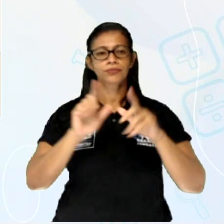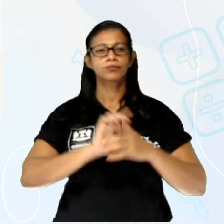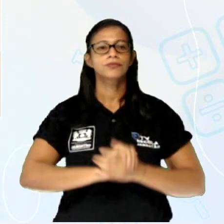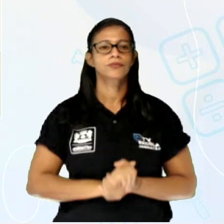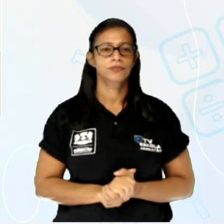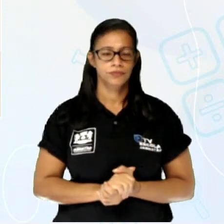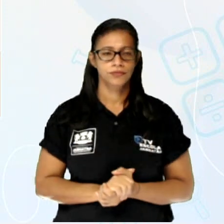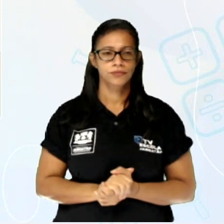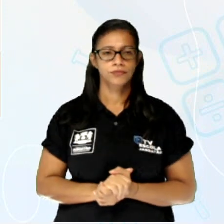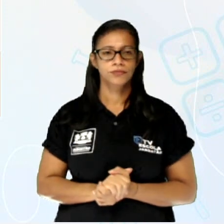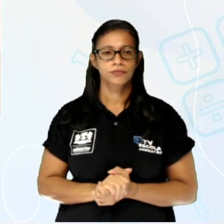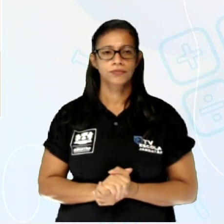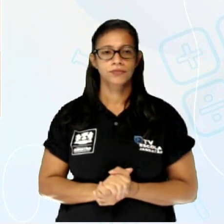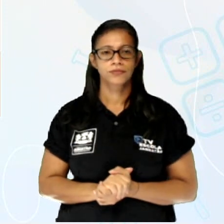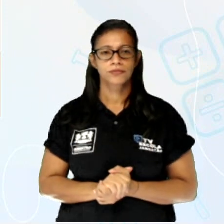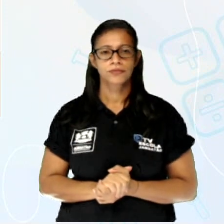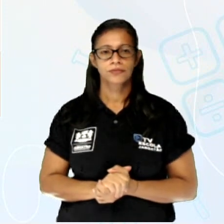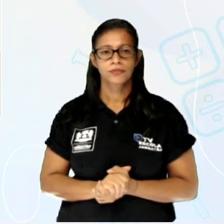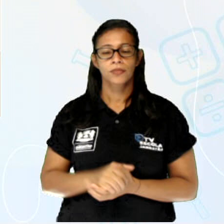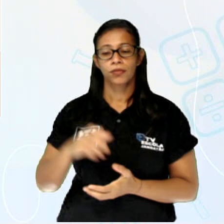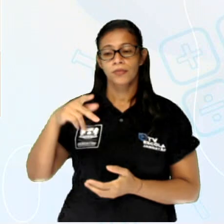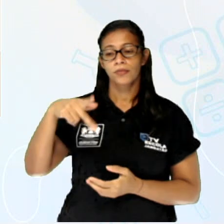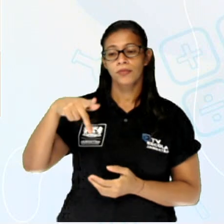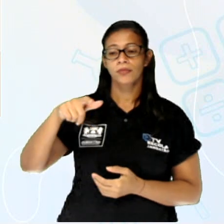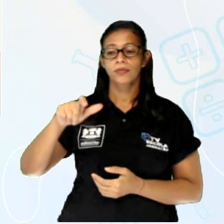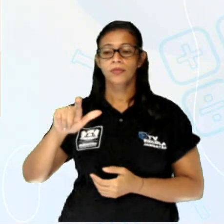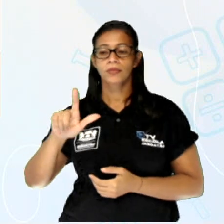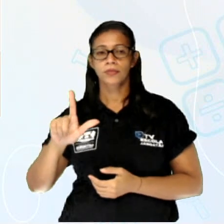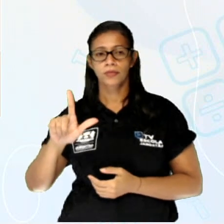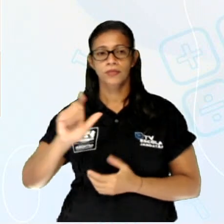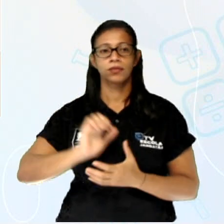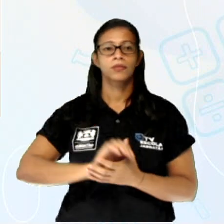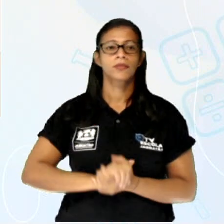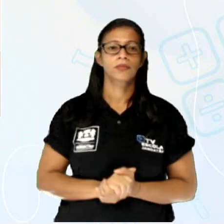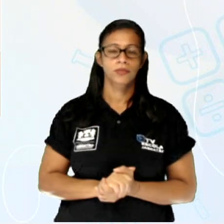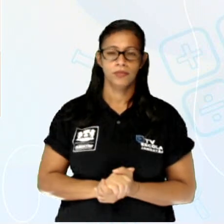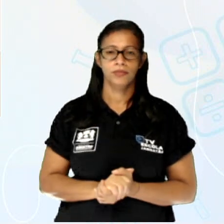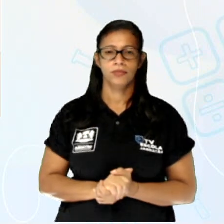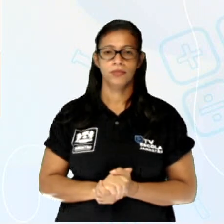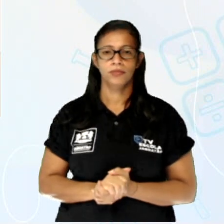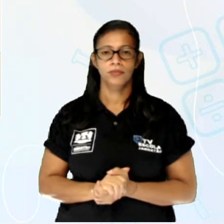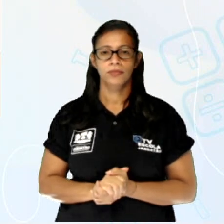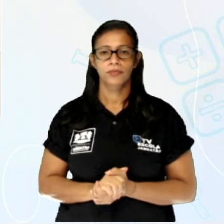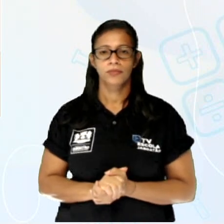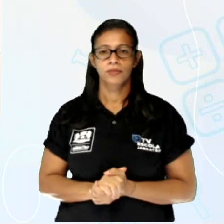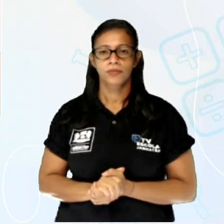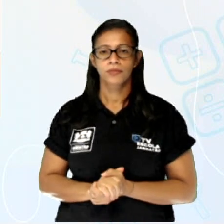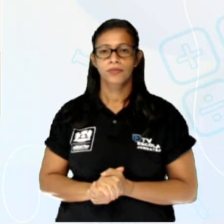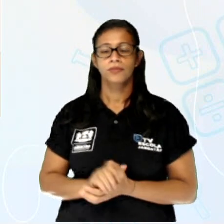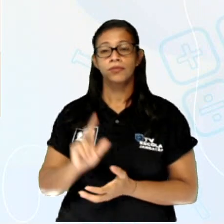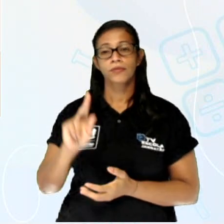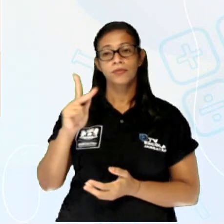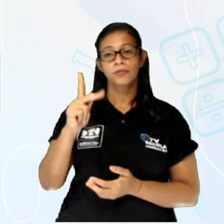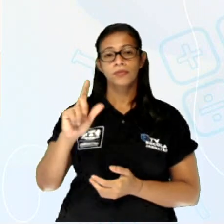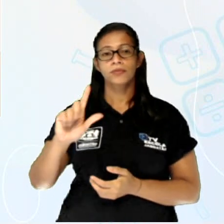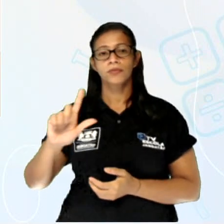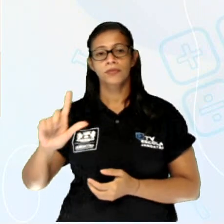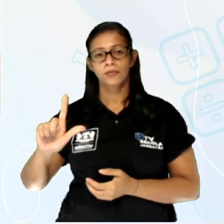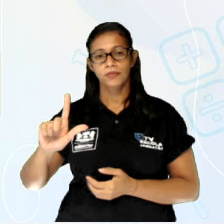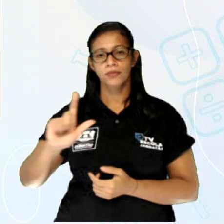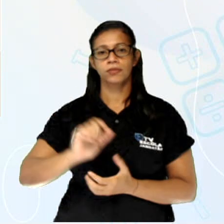valor 1.000 litros. Hectolitro, símbolo HL, valor 100 litros.